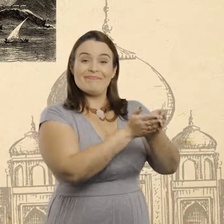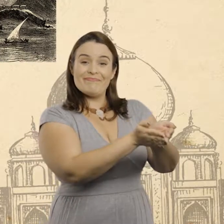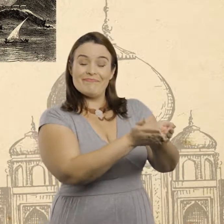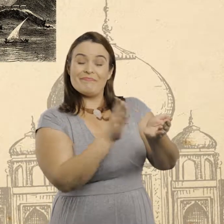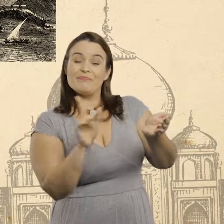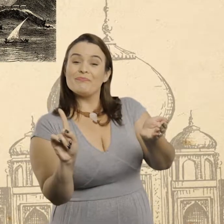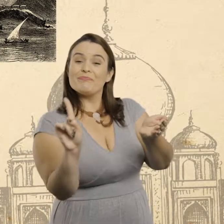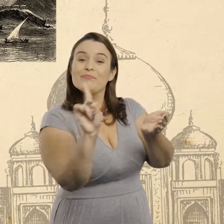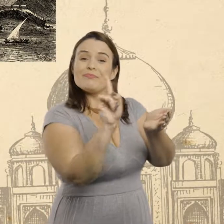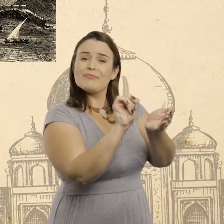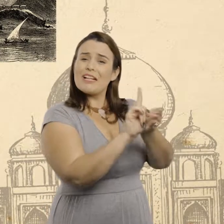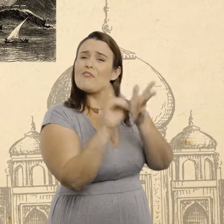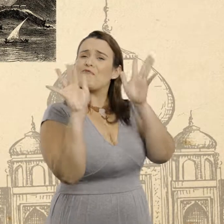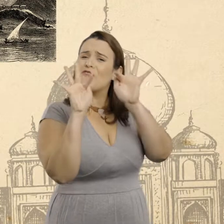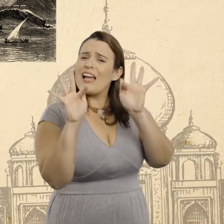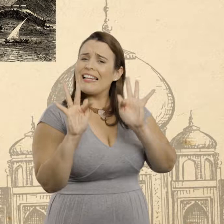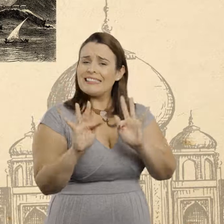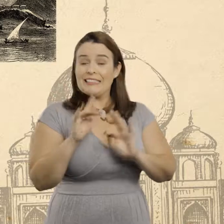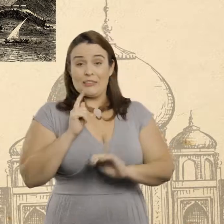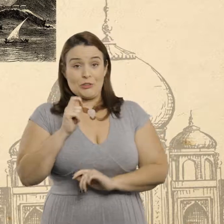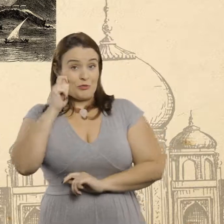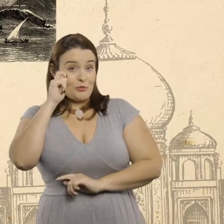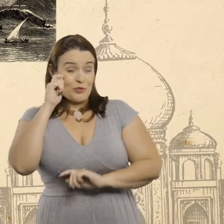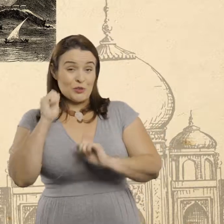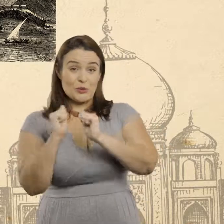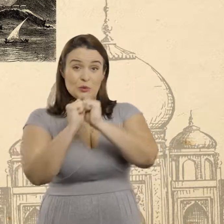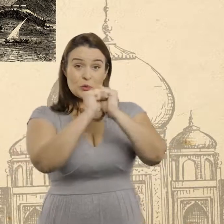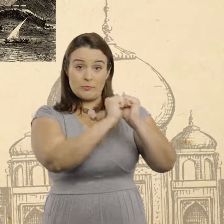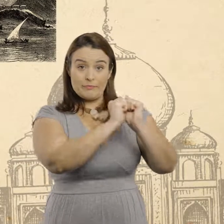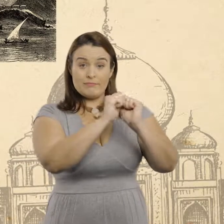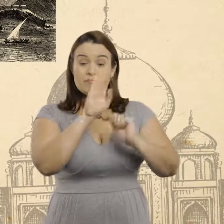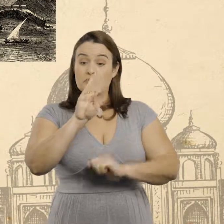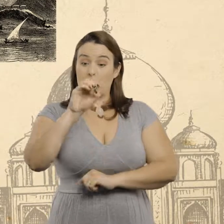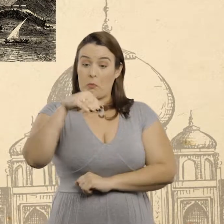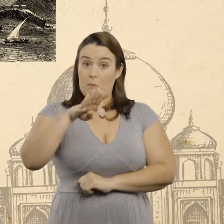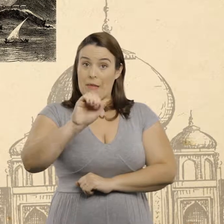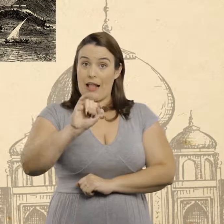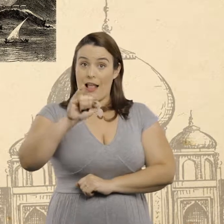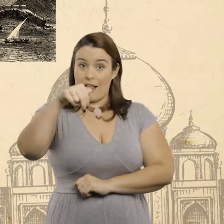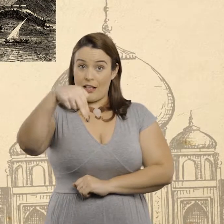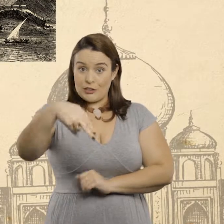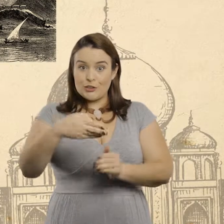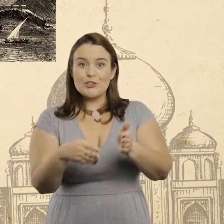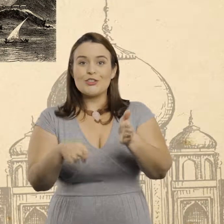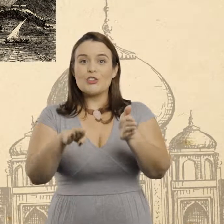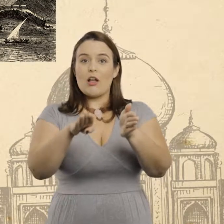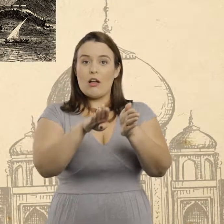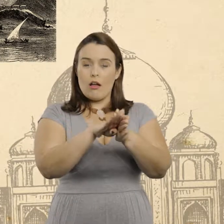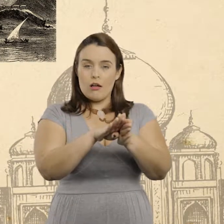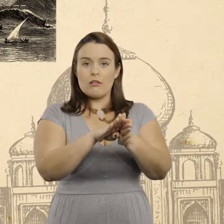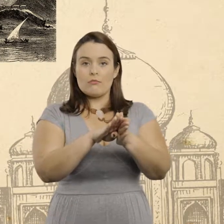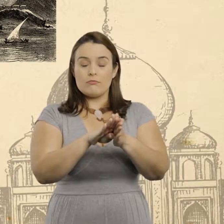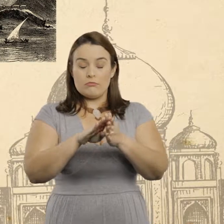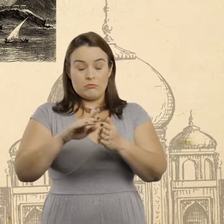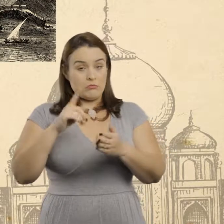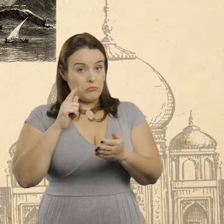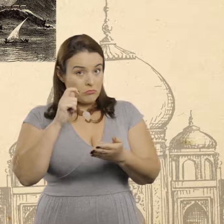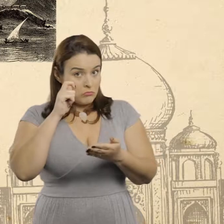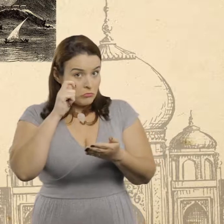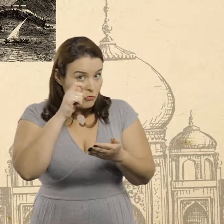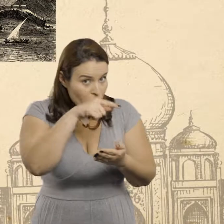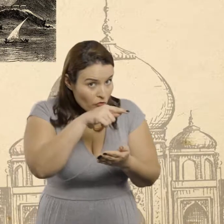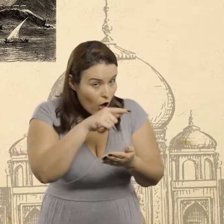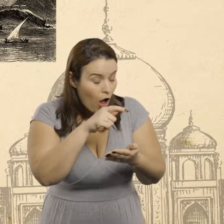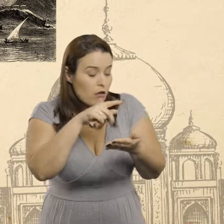para o navio. Ele estava contente com a companhia do detetive Fix. Eles chegaram em Bombaim. Phileas Fogg anotou em sua